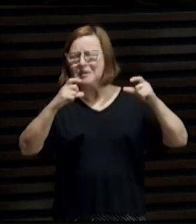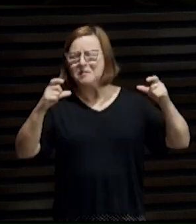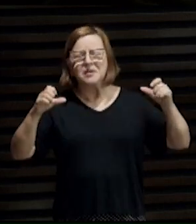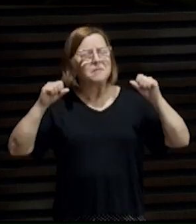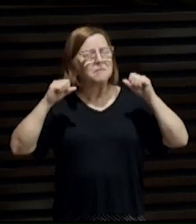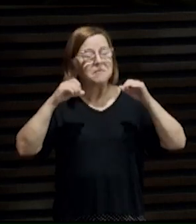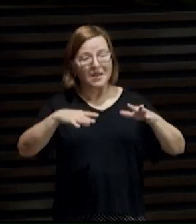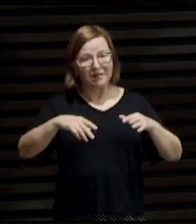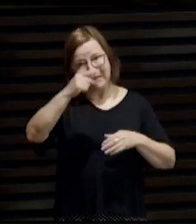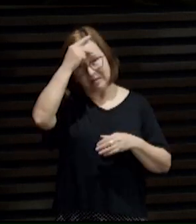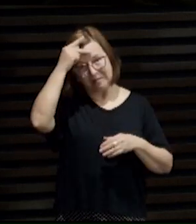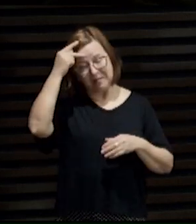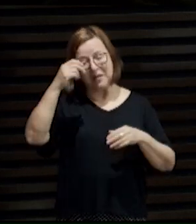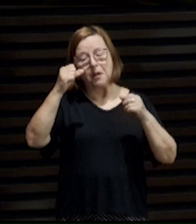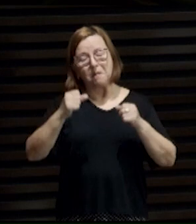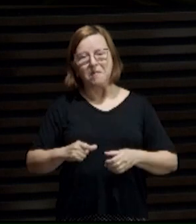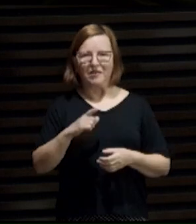um homem pode ter.